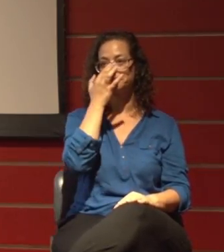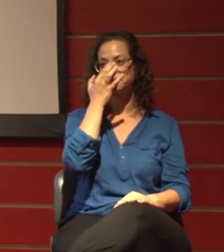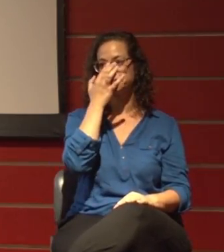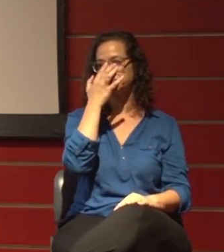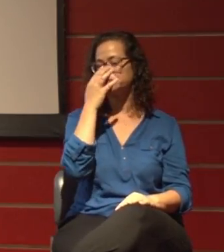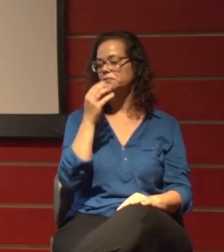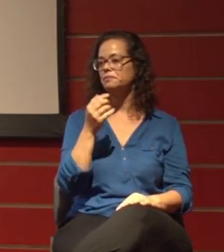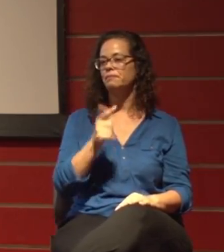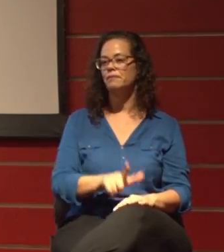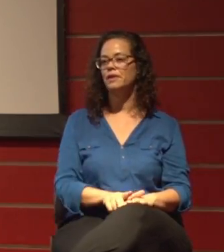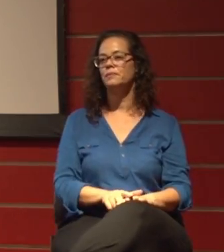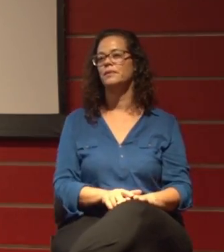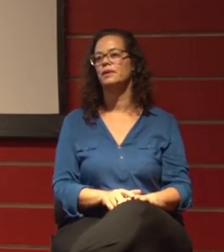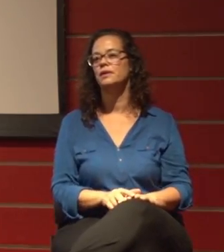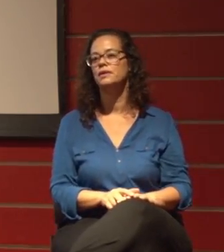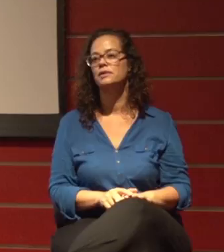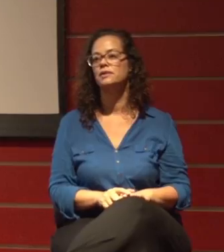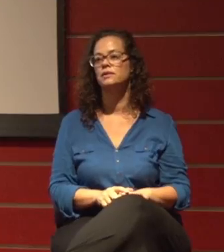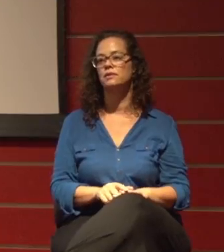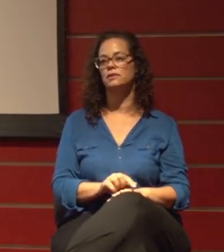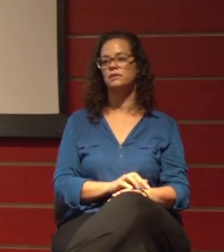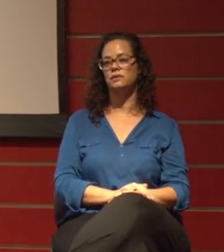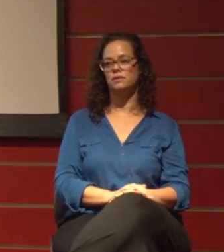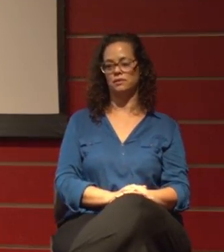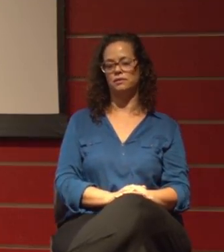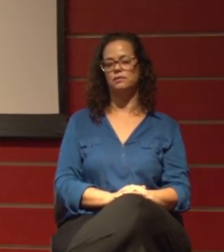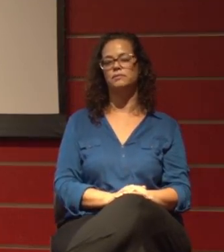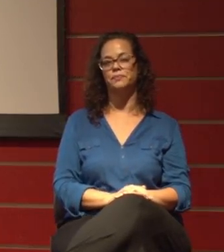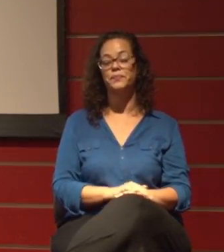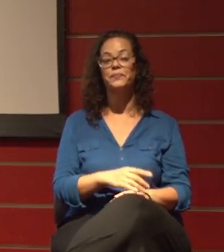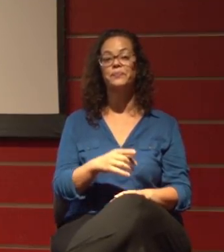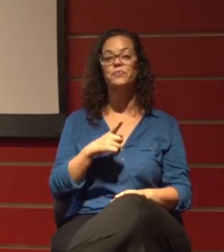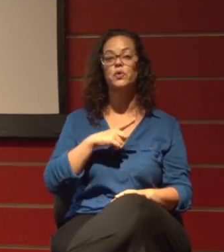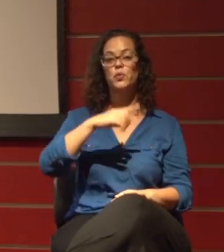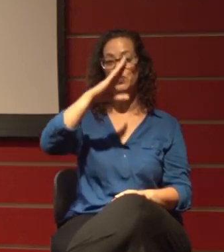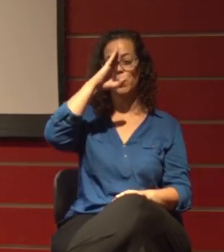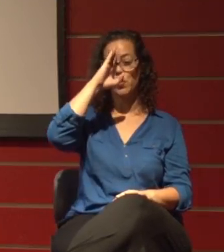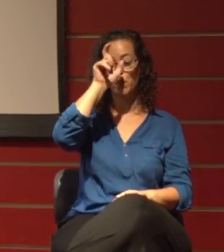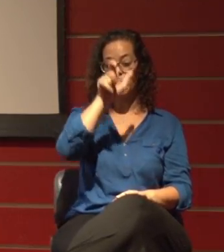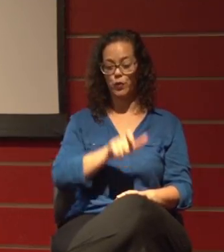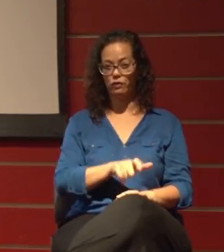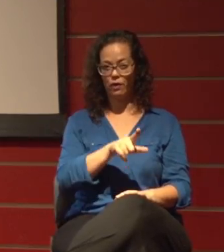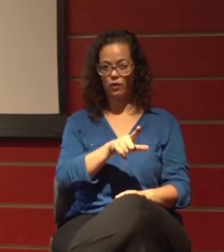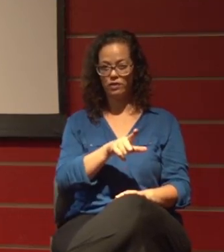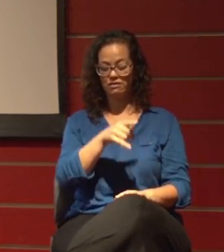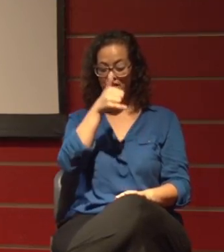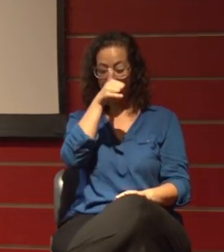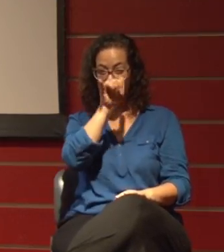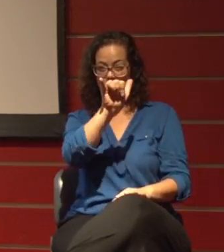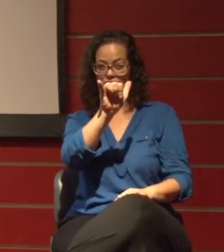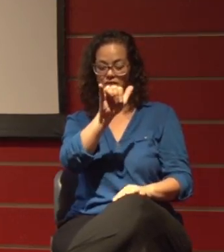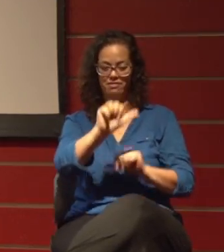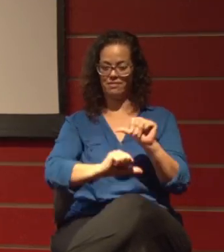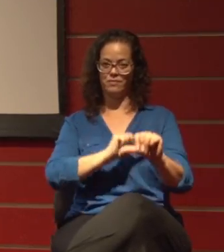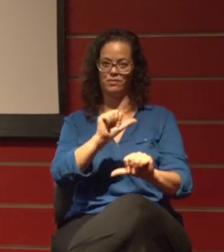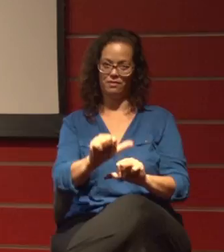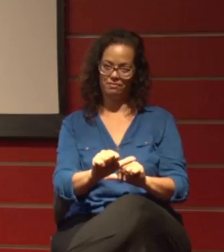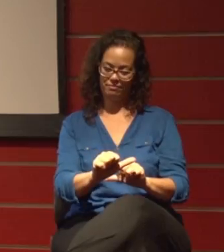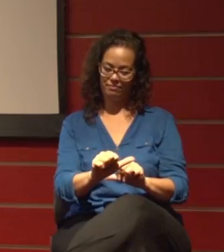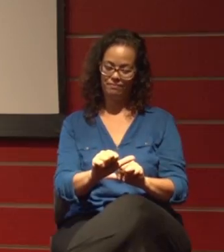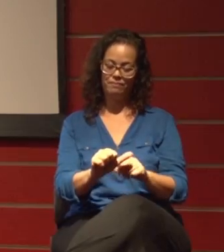cadê o protagonista primeiro evita mudança ou ainda não a Verê ou tem conhecimento